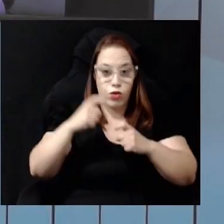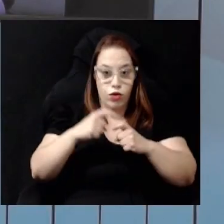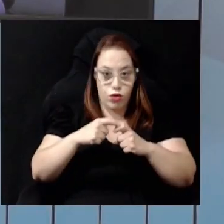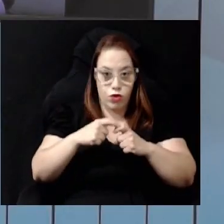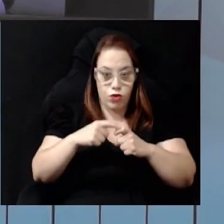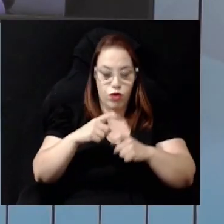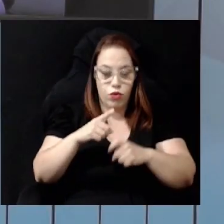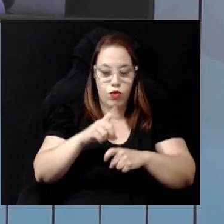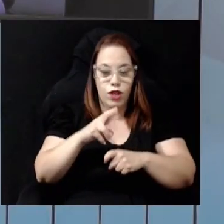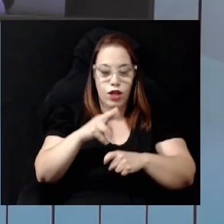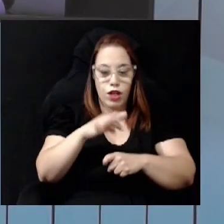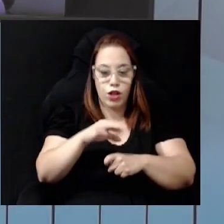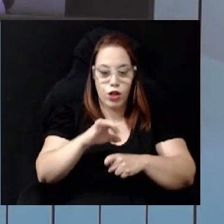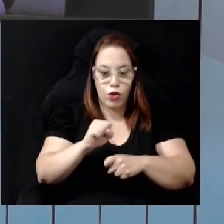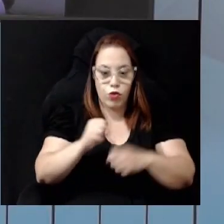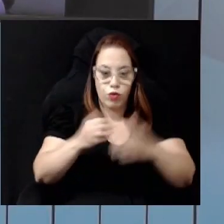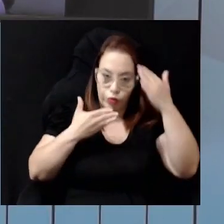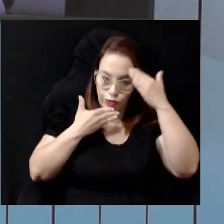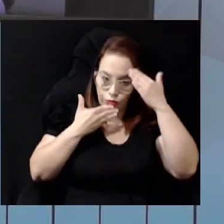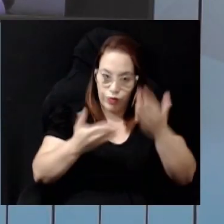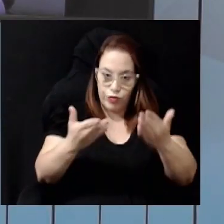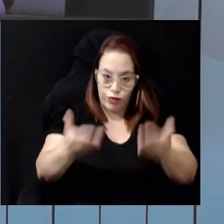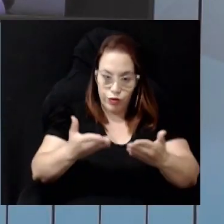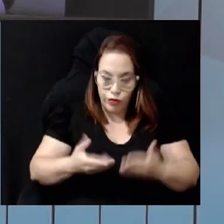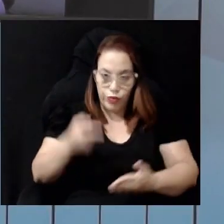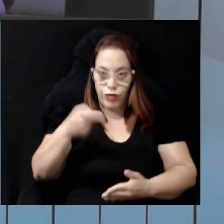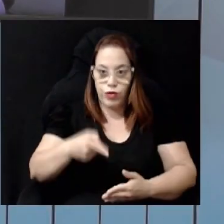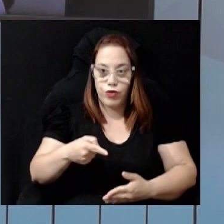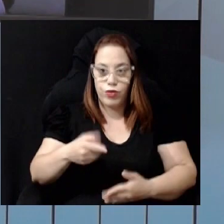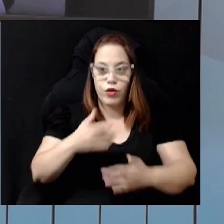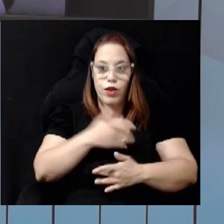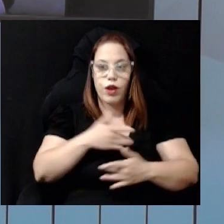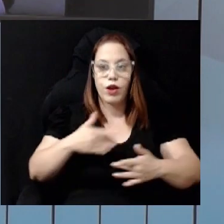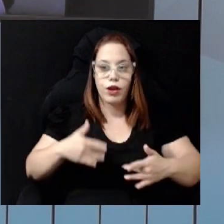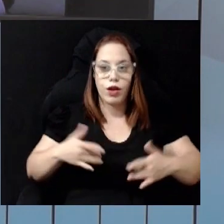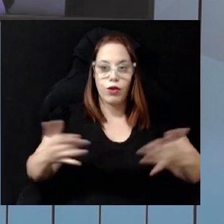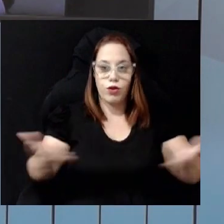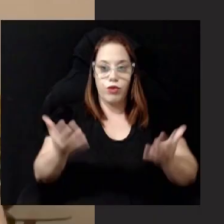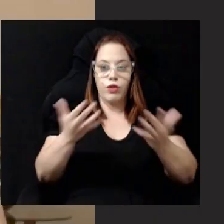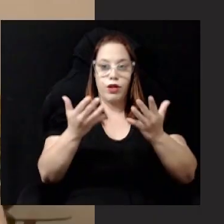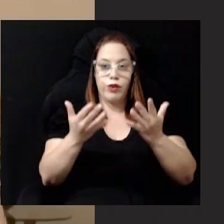Doutor Vinícius, muito obrigada pela sua participação aqui no Saúde à Vida.